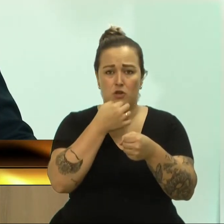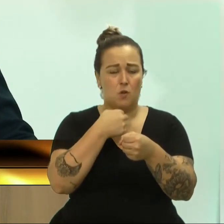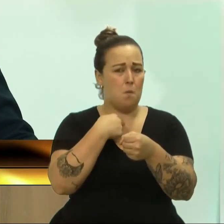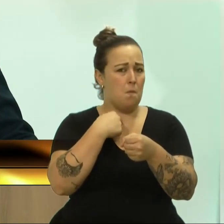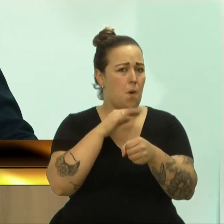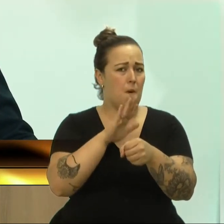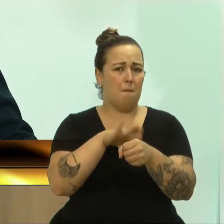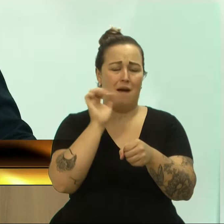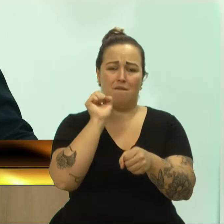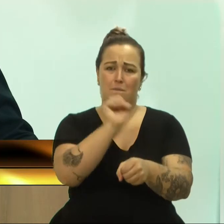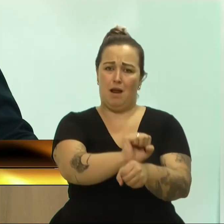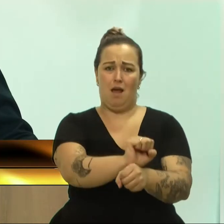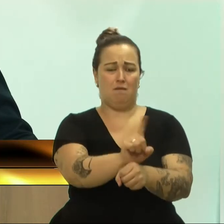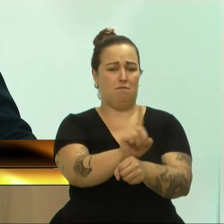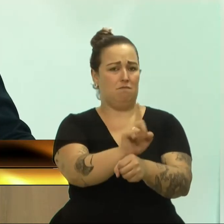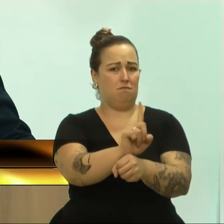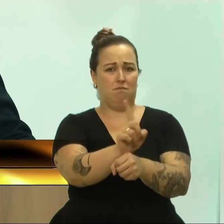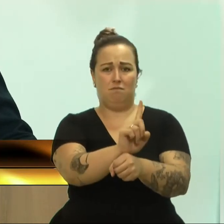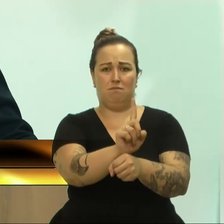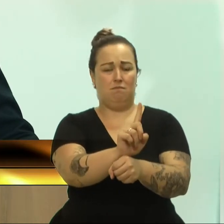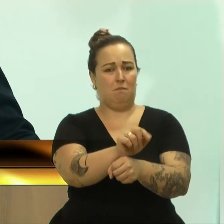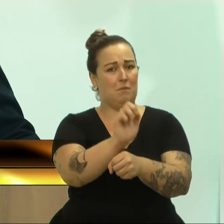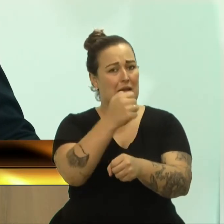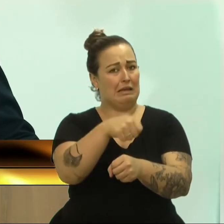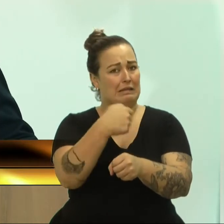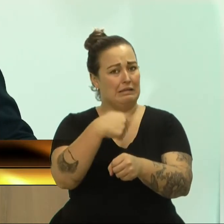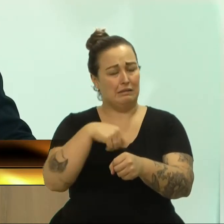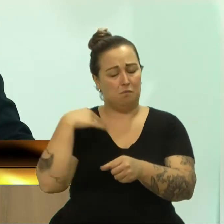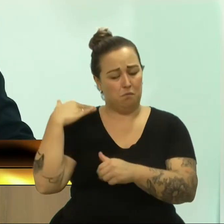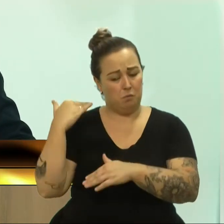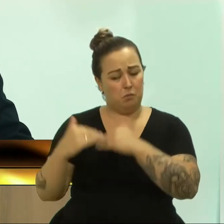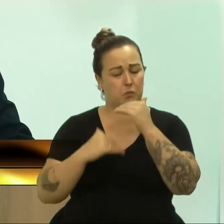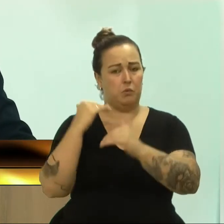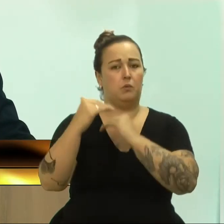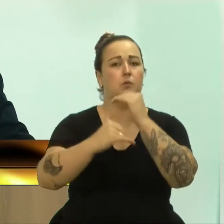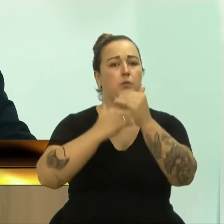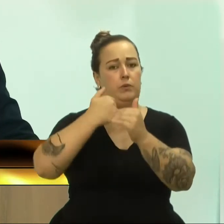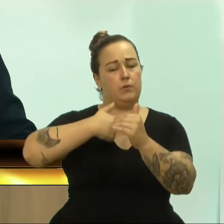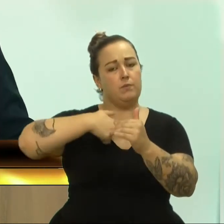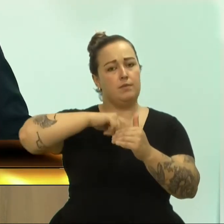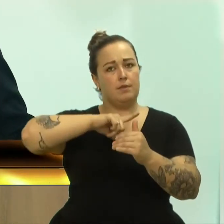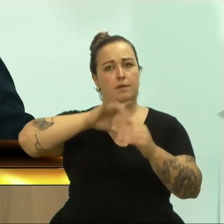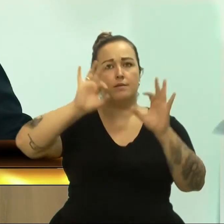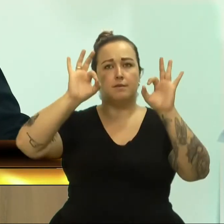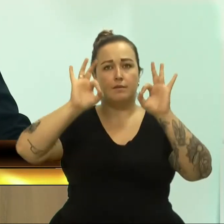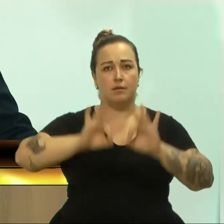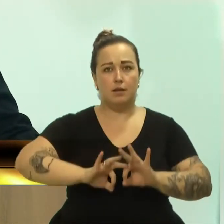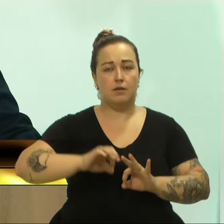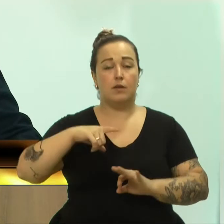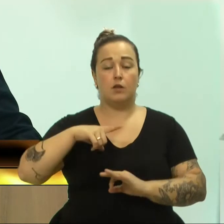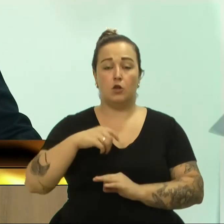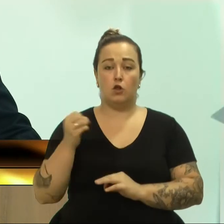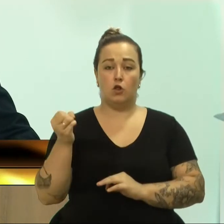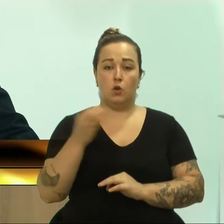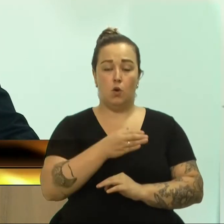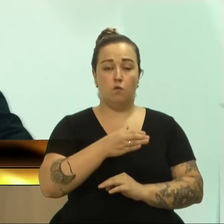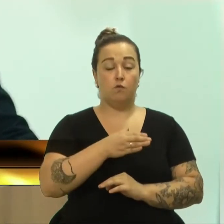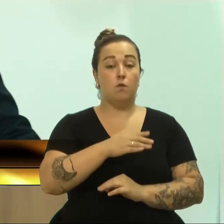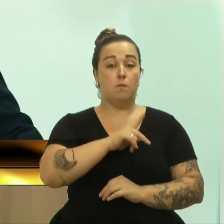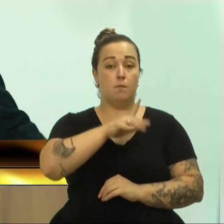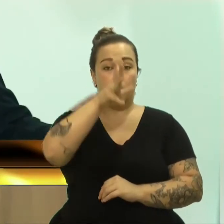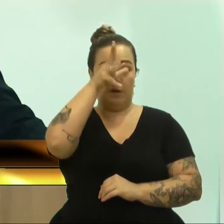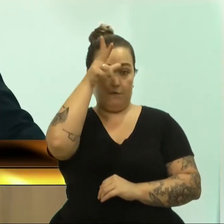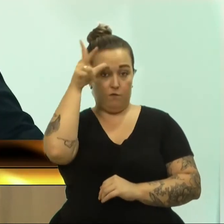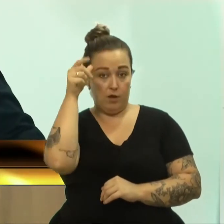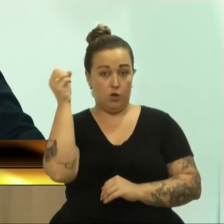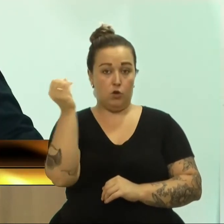que não só esta Câmara de Vereadores, mas como o prefeito e o novo vice-prefeito que vierem a ser